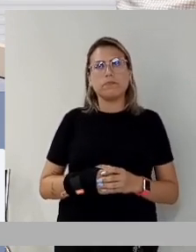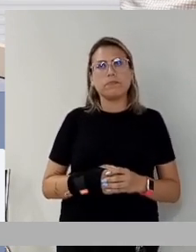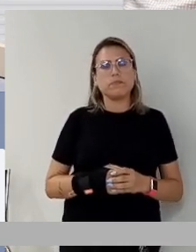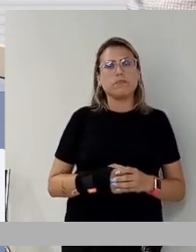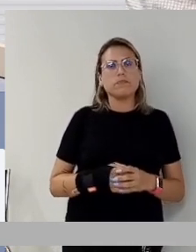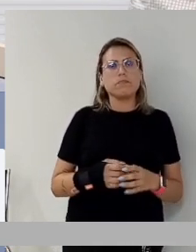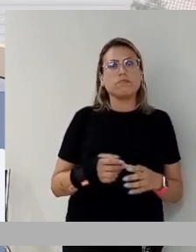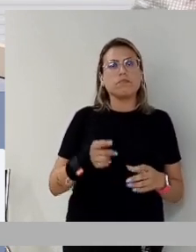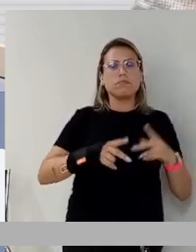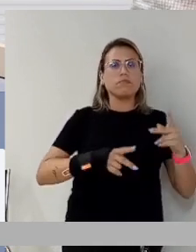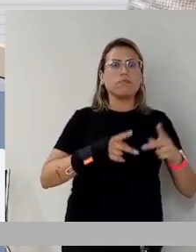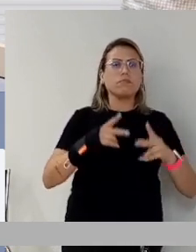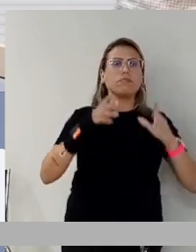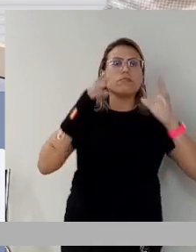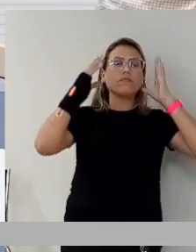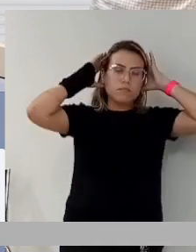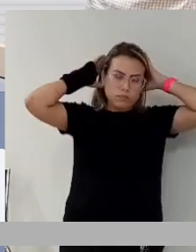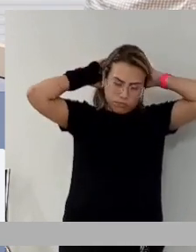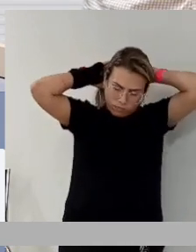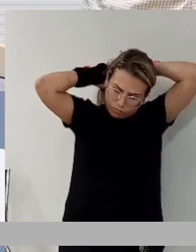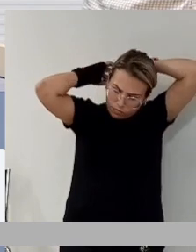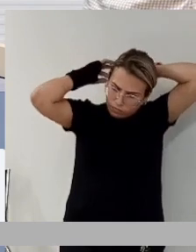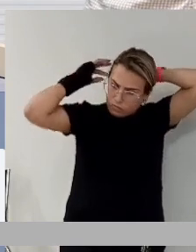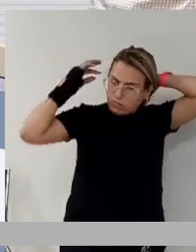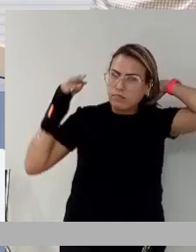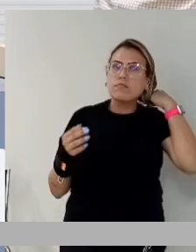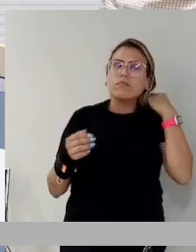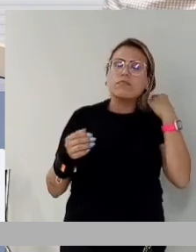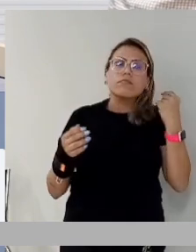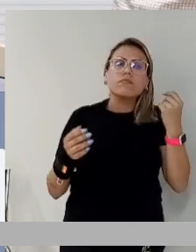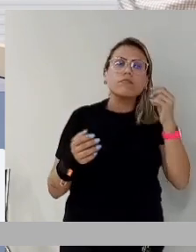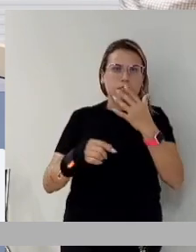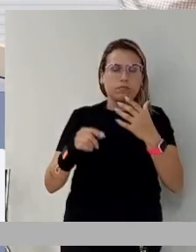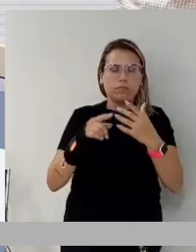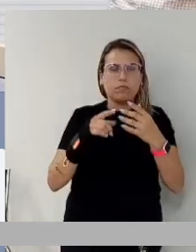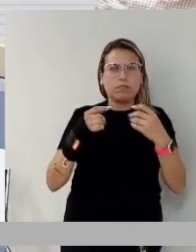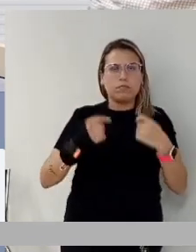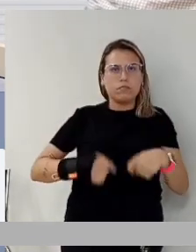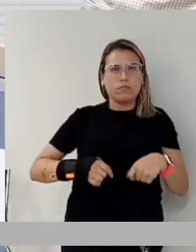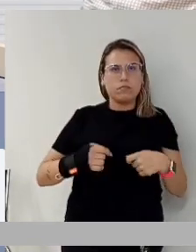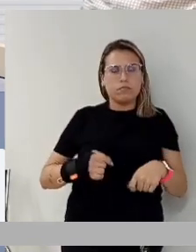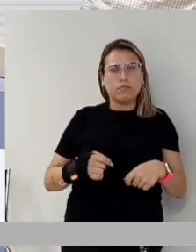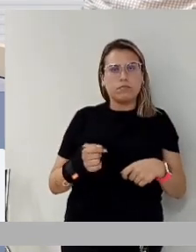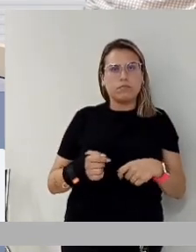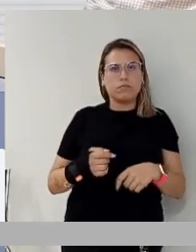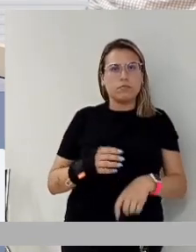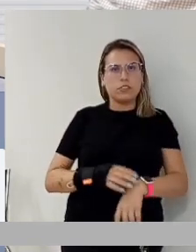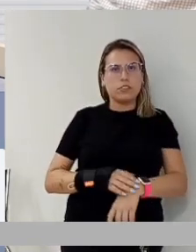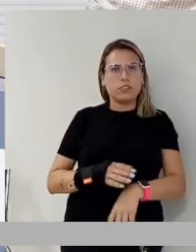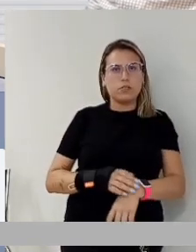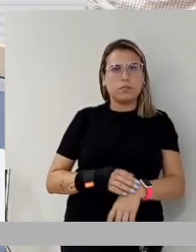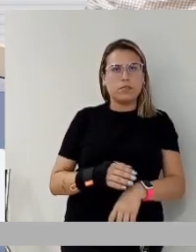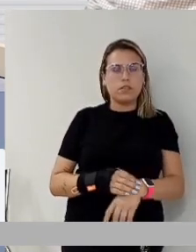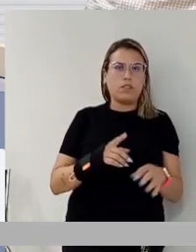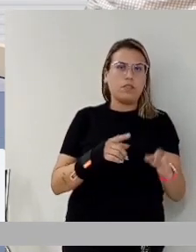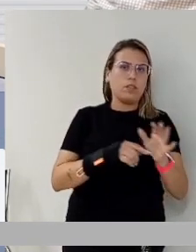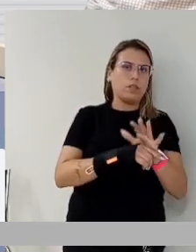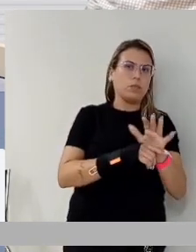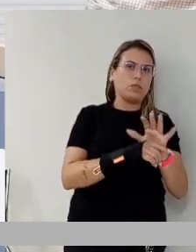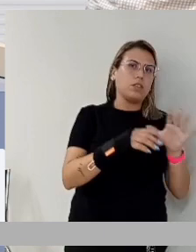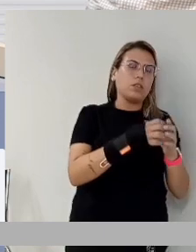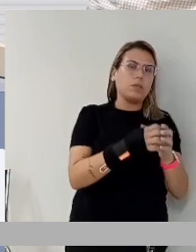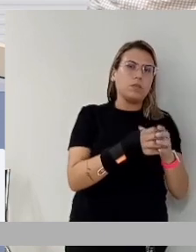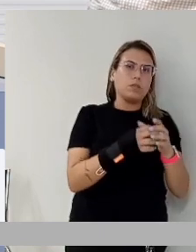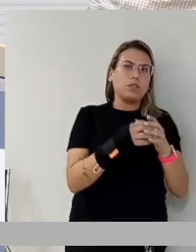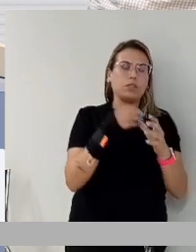não aceitou de jeito nenhum é aquilo como você você disse mandado de última hora não foi consultada a comunidade e